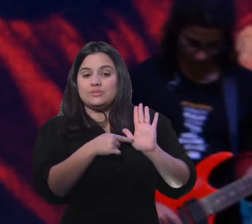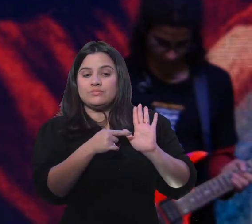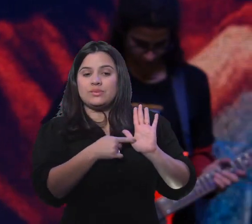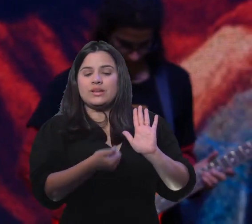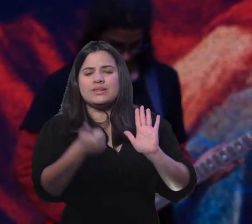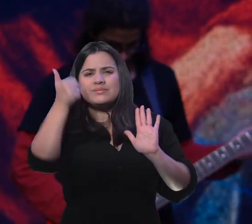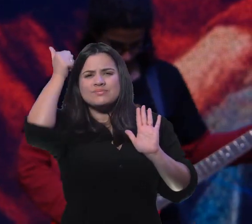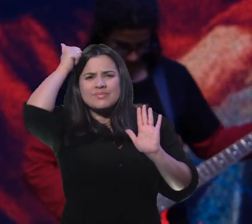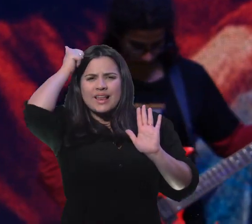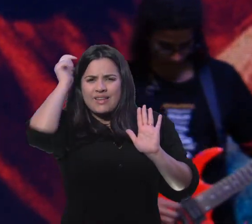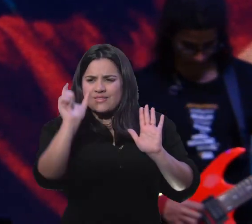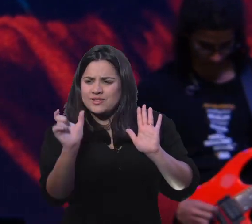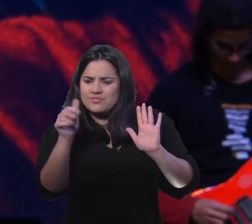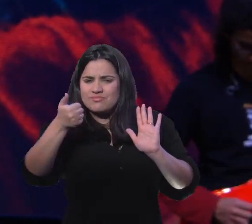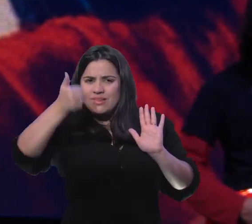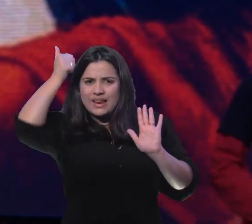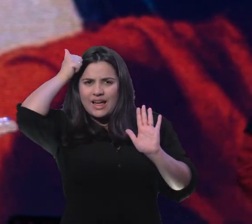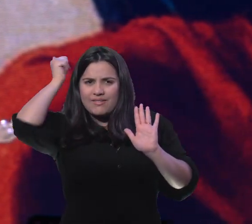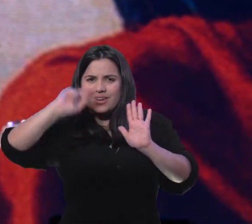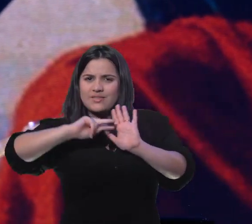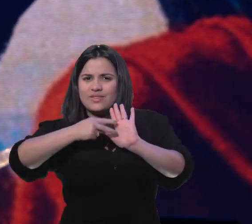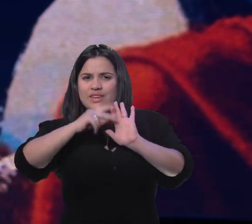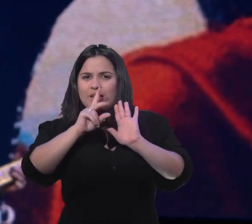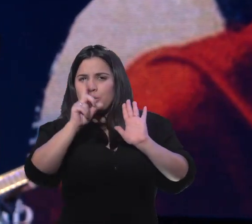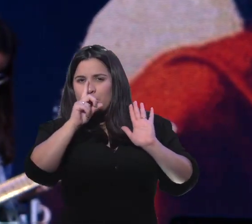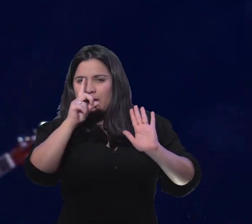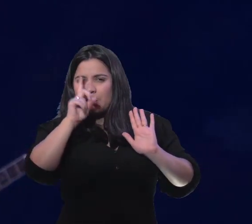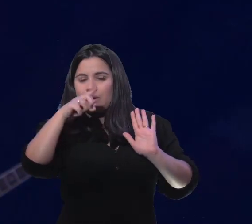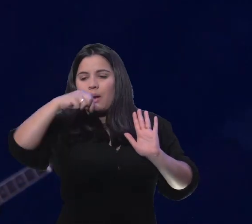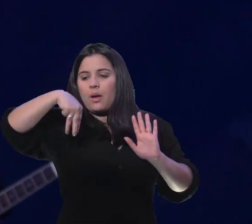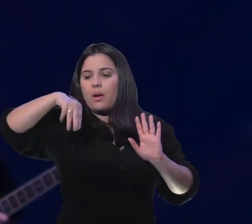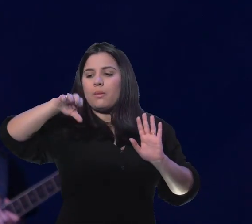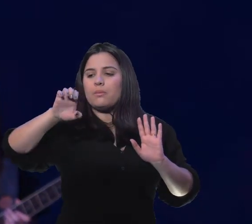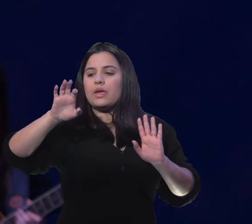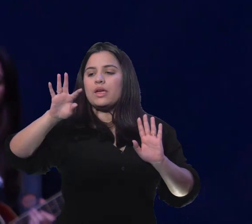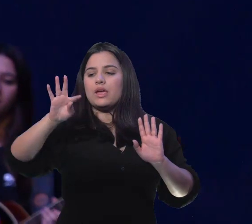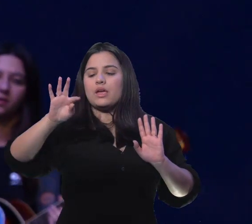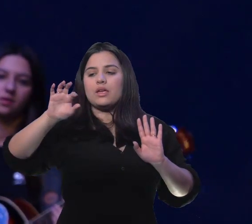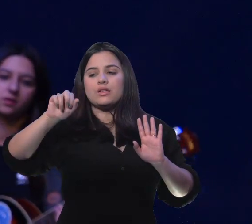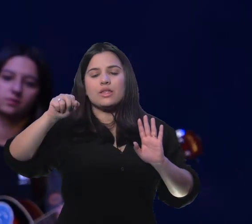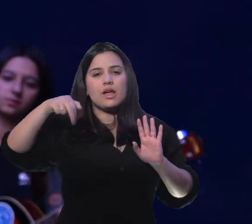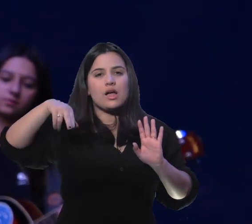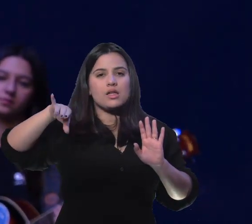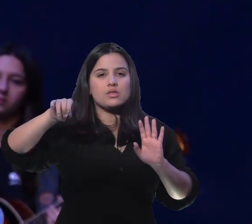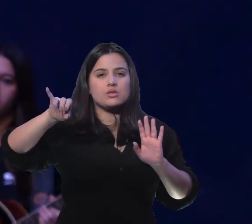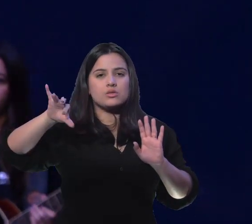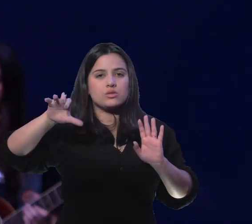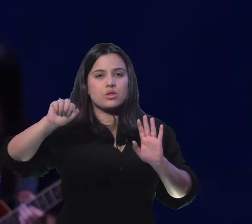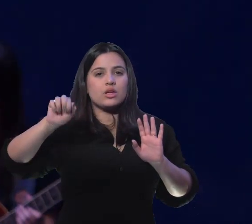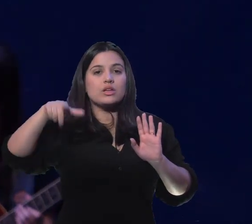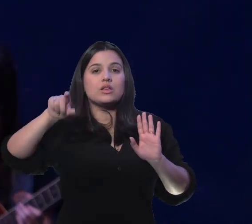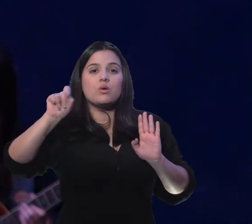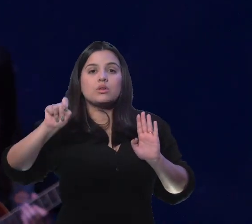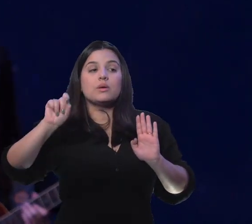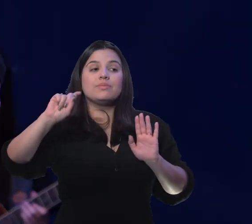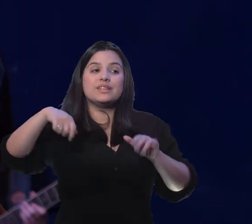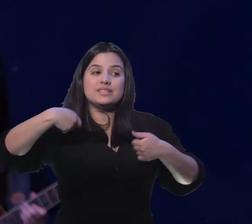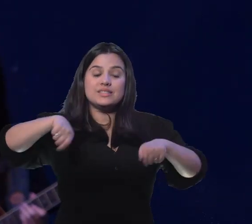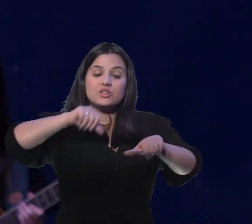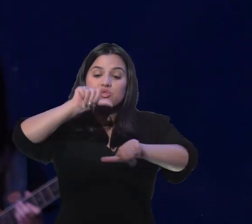metanoia. Não sei se vocês já ouviram essa palavra, mas metanoia significa ação ou condição de